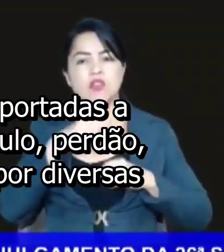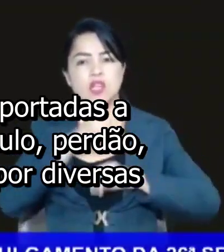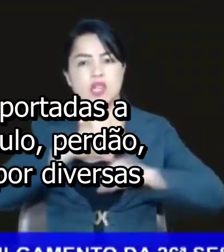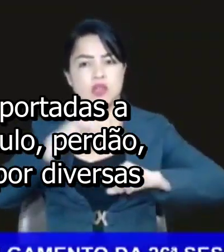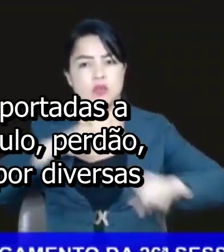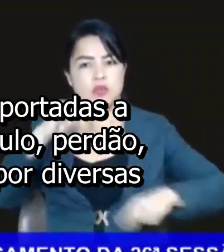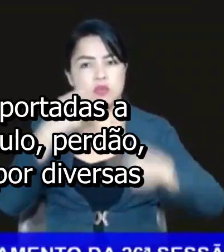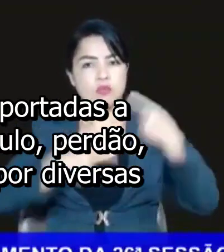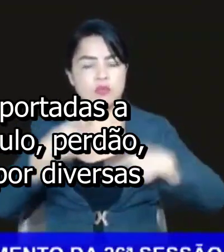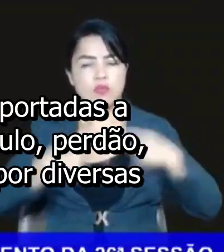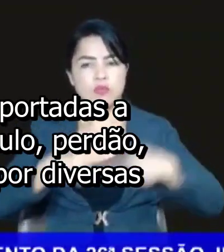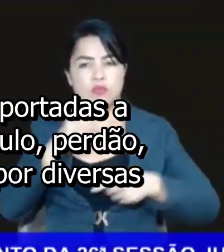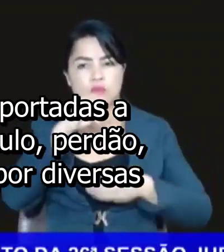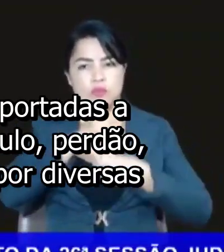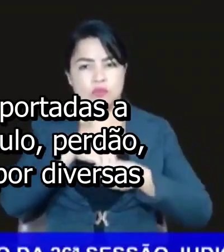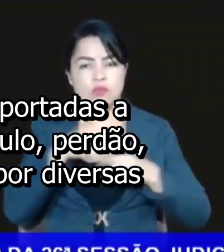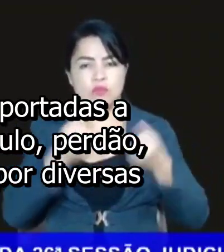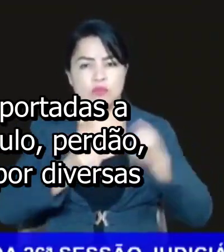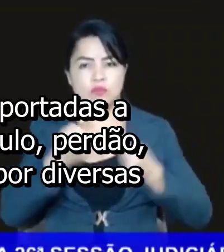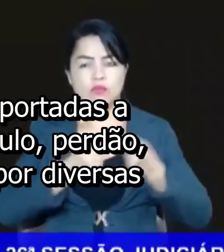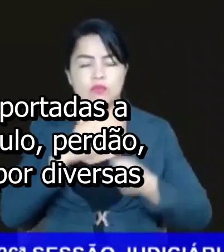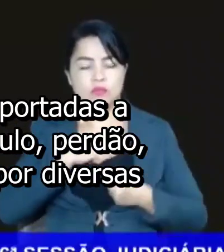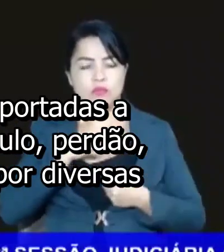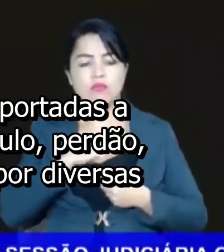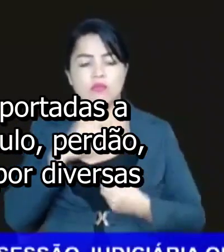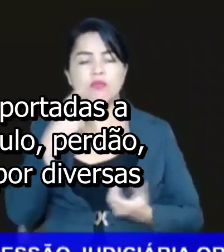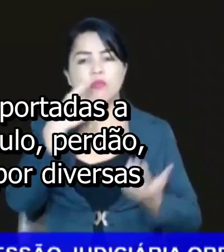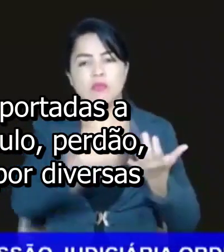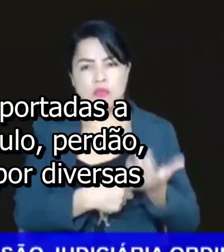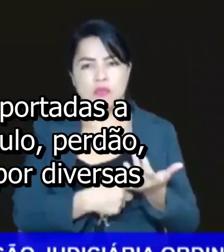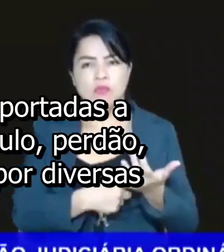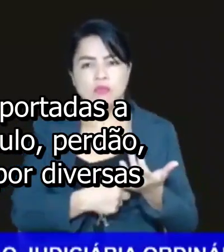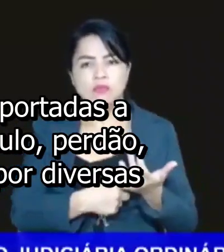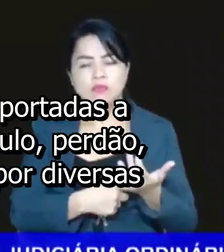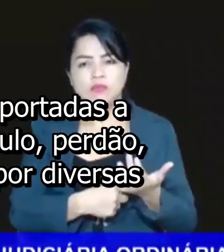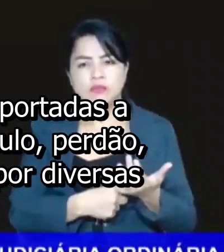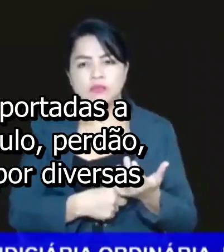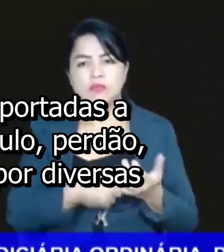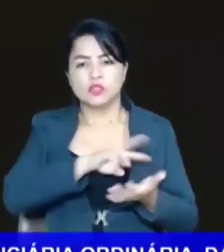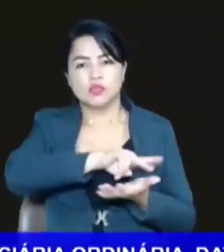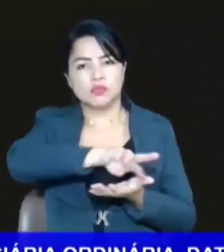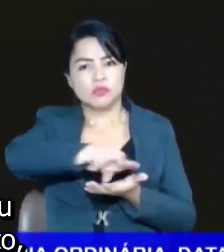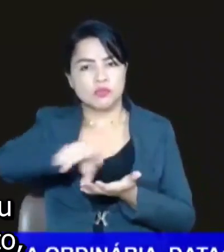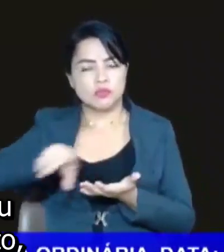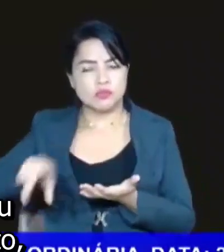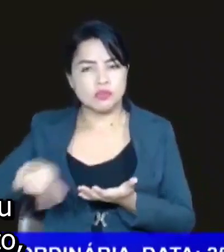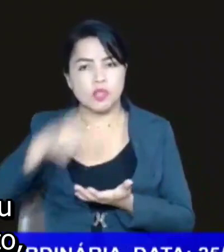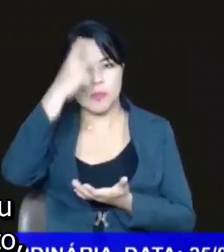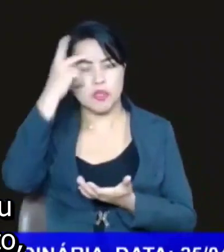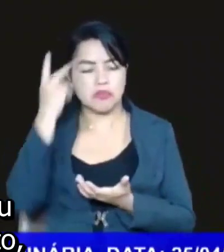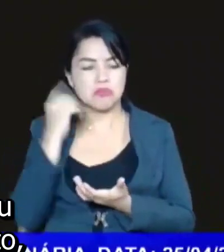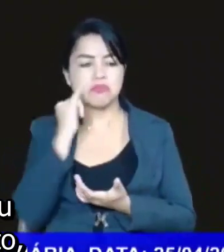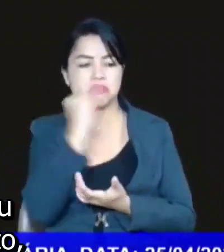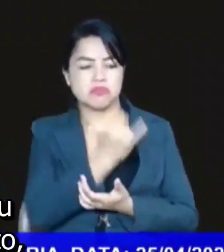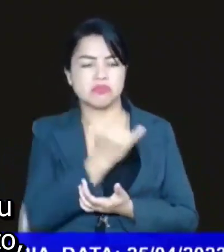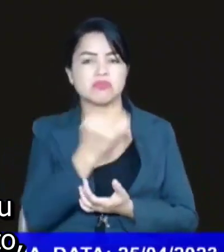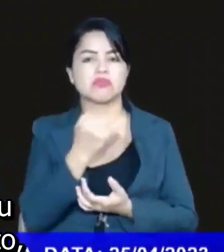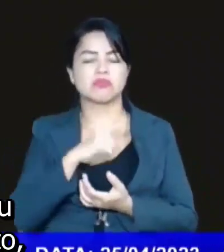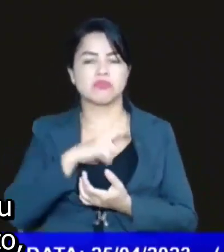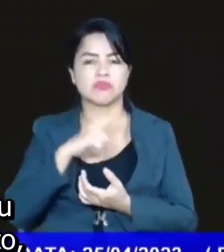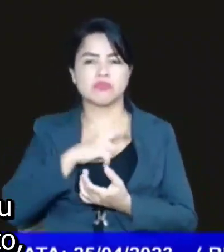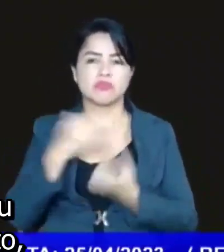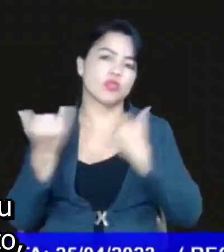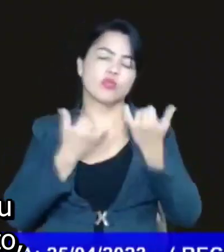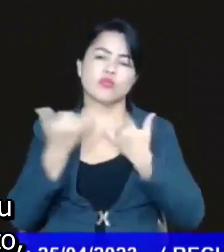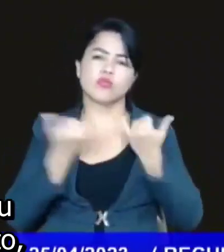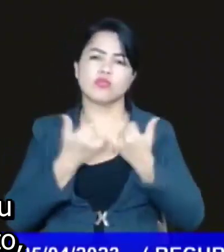veículo, e isso foi confirmado, como dito, por diversas testemunhas que foram ouvidas